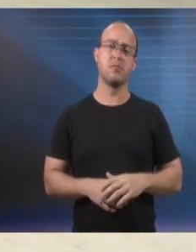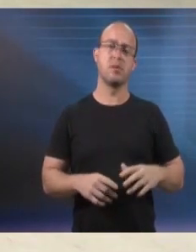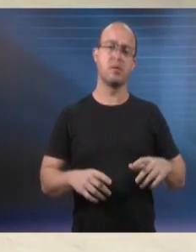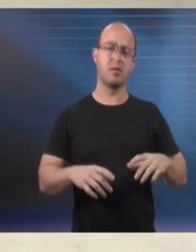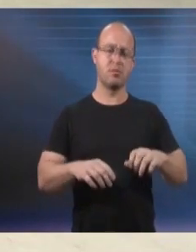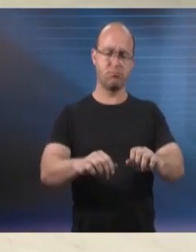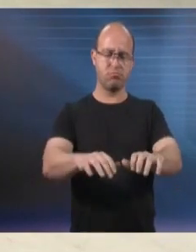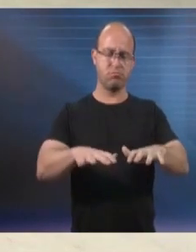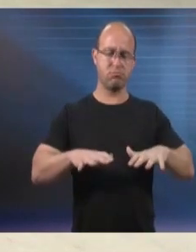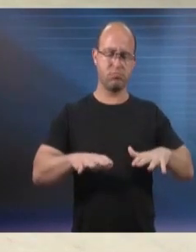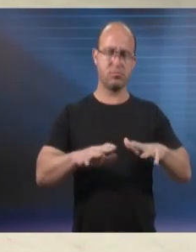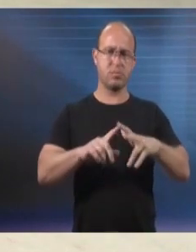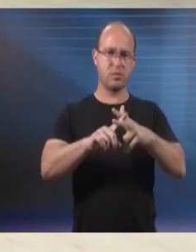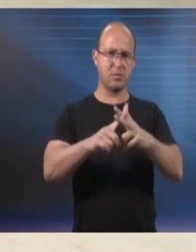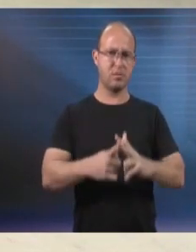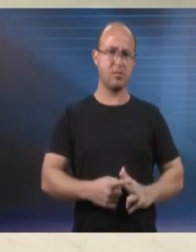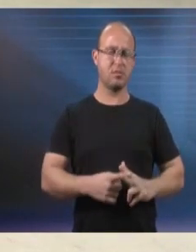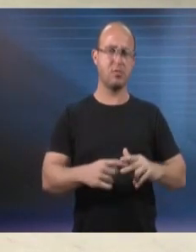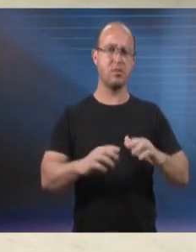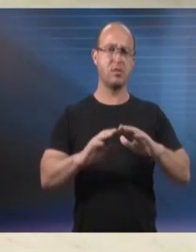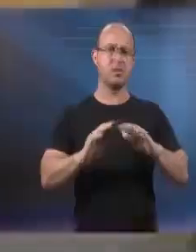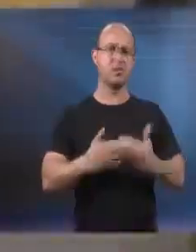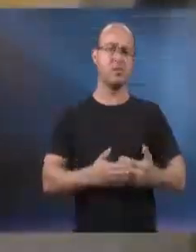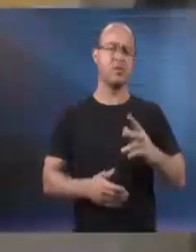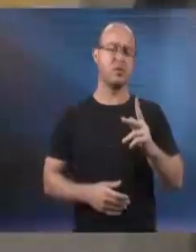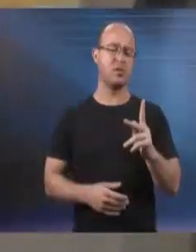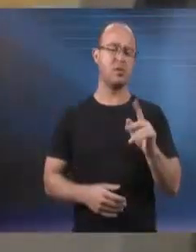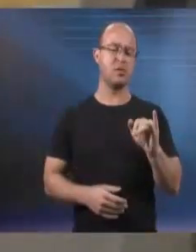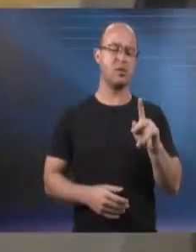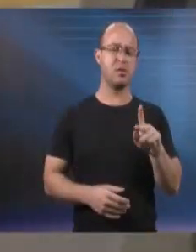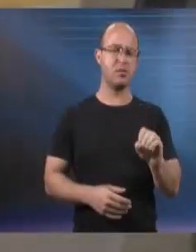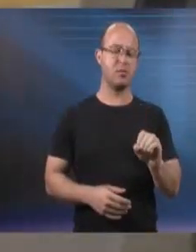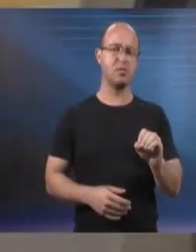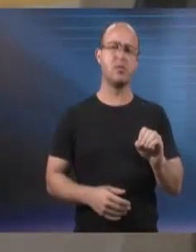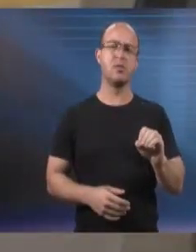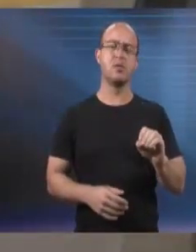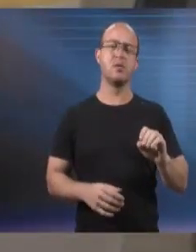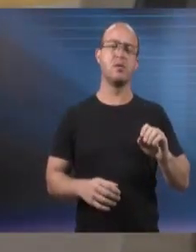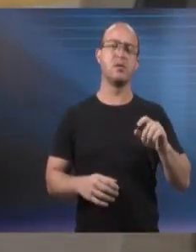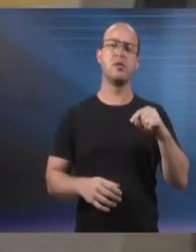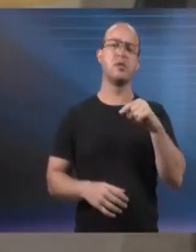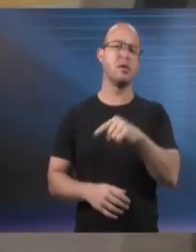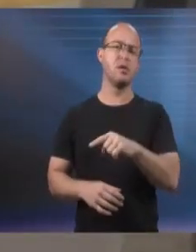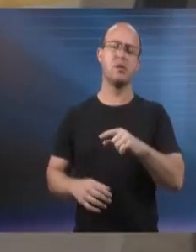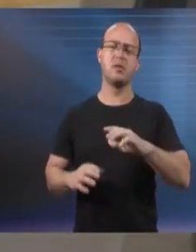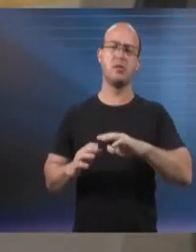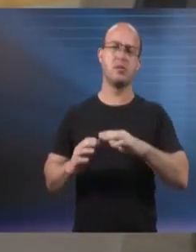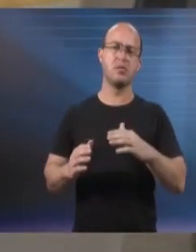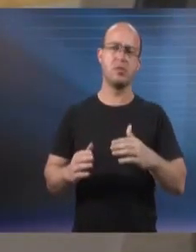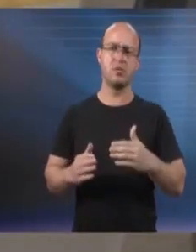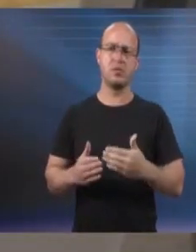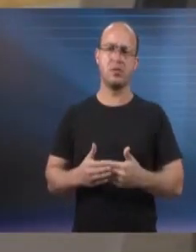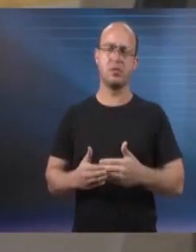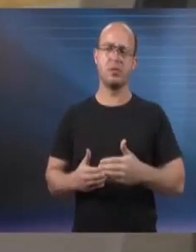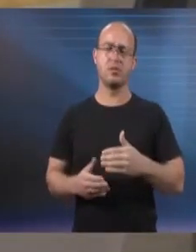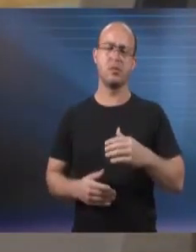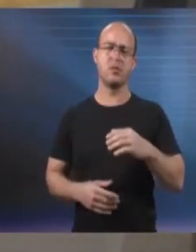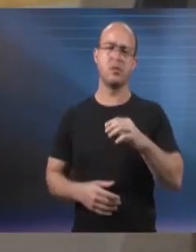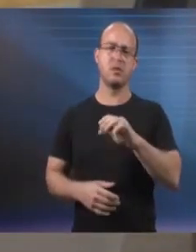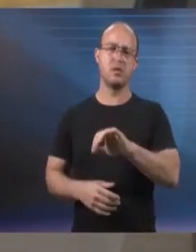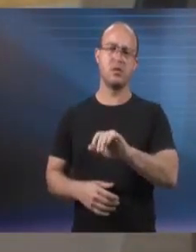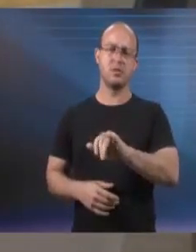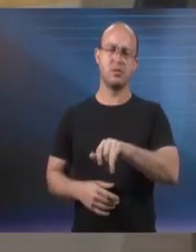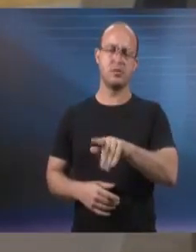auditório Escola Kiko Santos, localizado no prédio da Escola Estadual Jerônimo Rosado, do município de